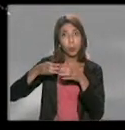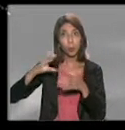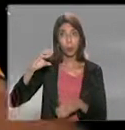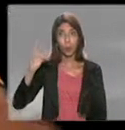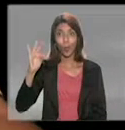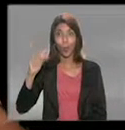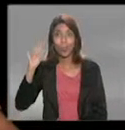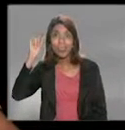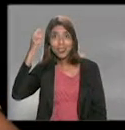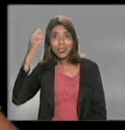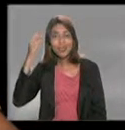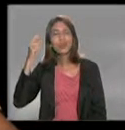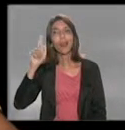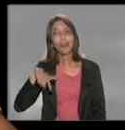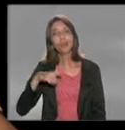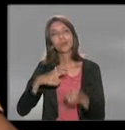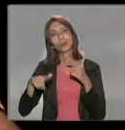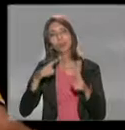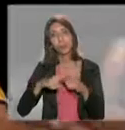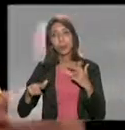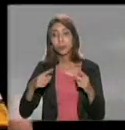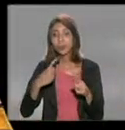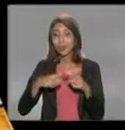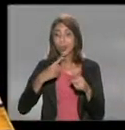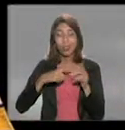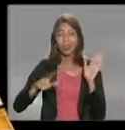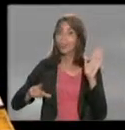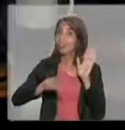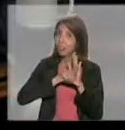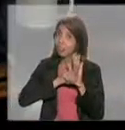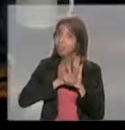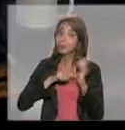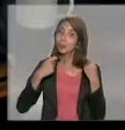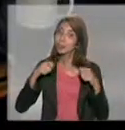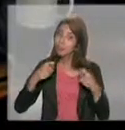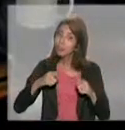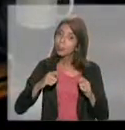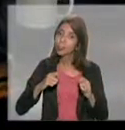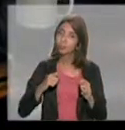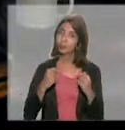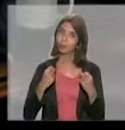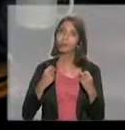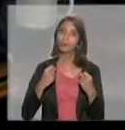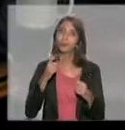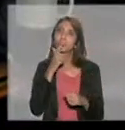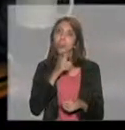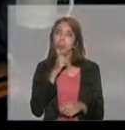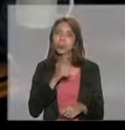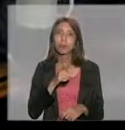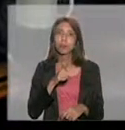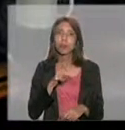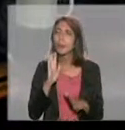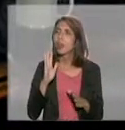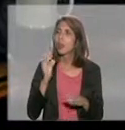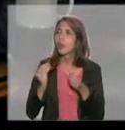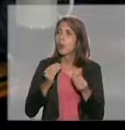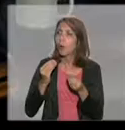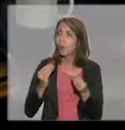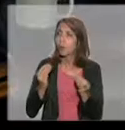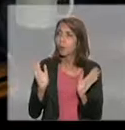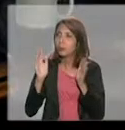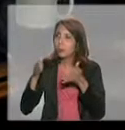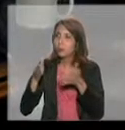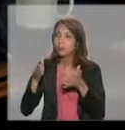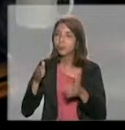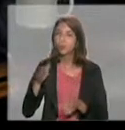para olhar os candidatos que estão disputando a vaga pela cota, aí se dá um grande problema. Aí surge a problemática em que